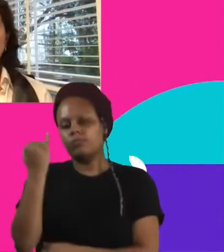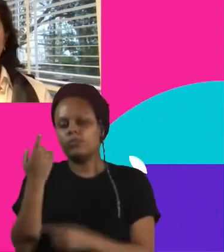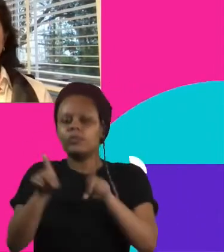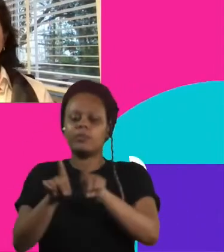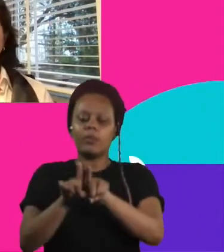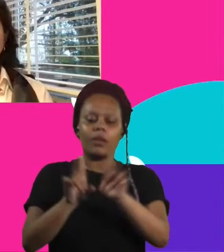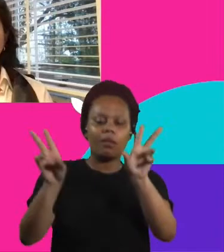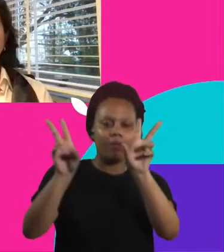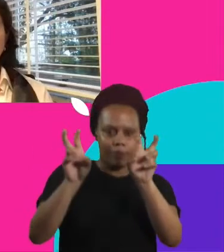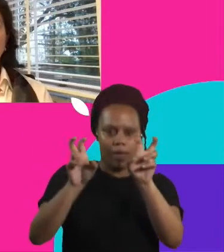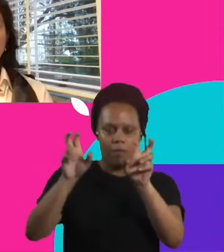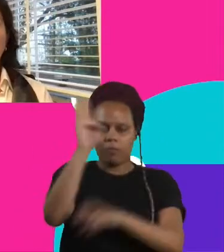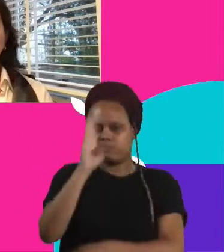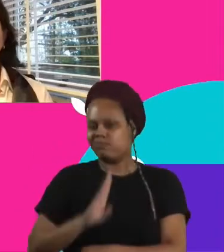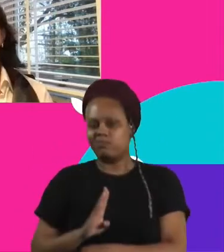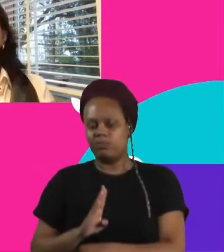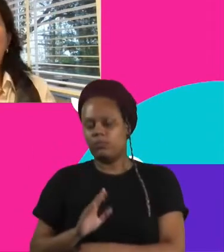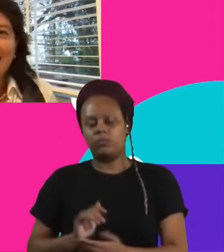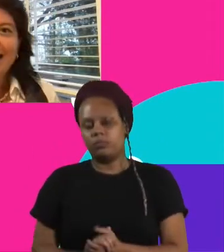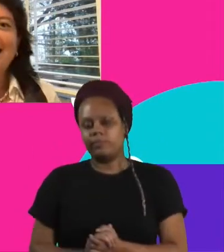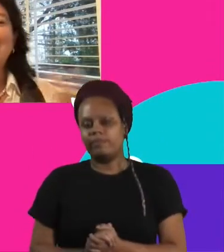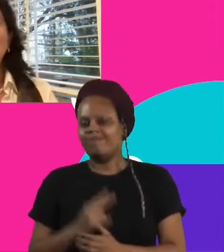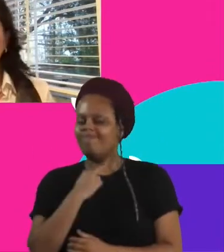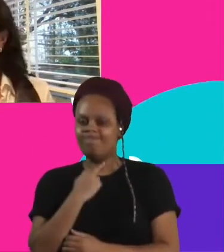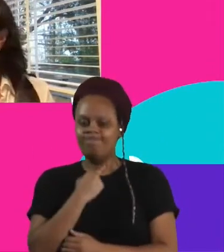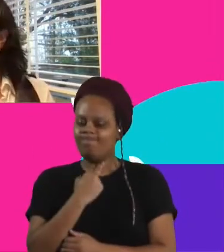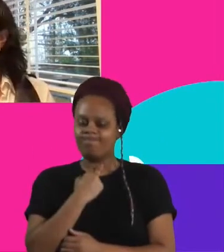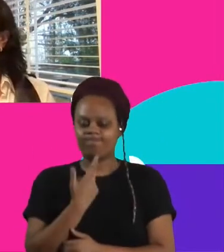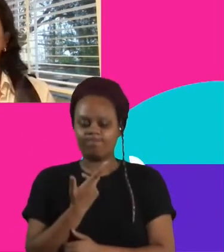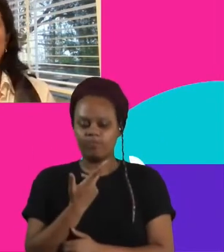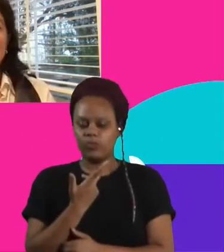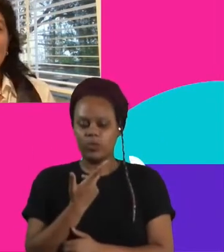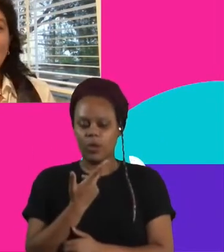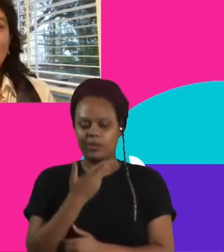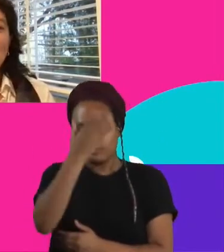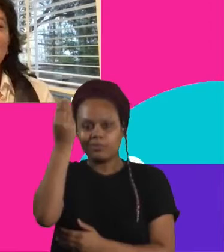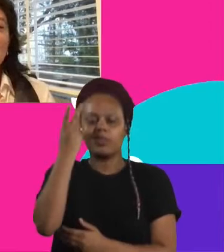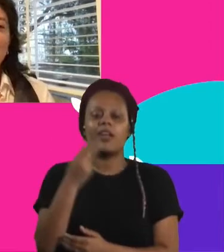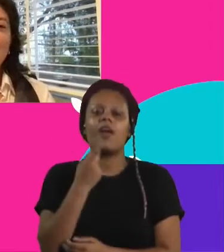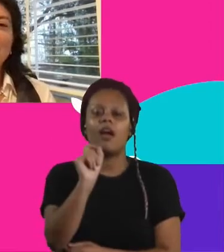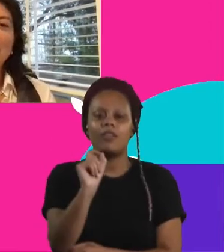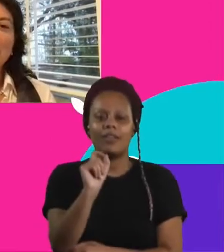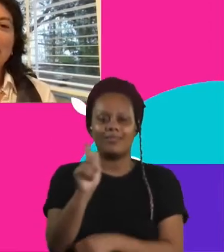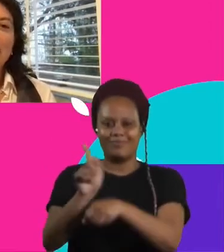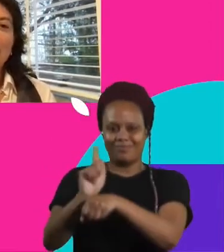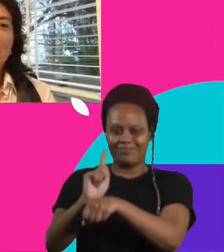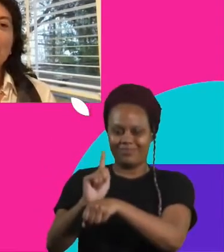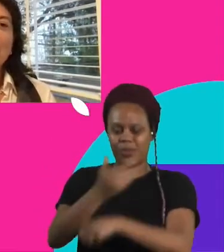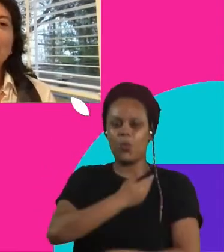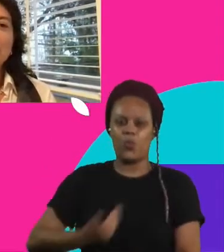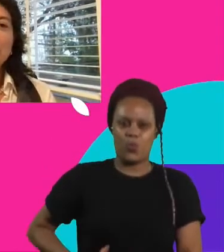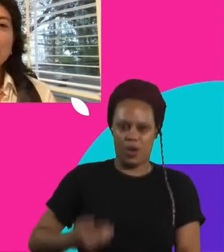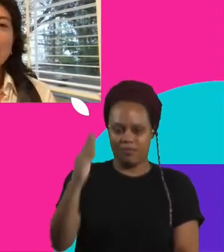Brasil, a gente não pode deixar de falar dessa atuação da gestão pública, né, no Brasil. Então,